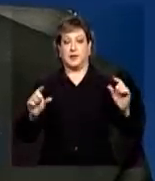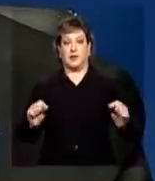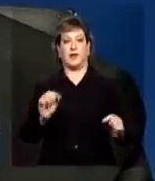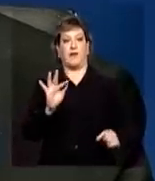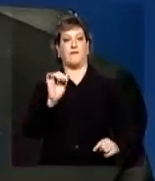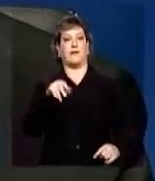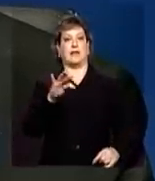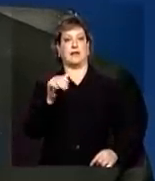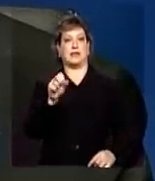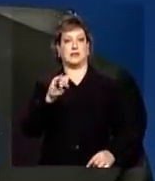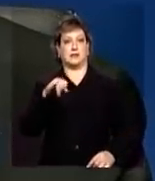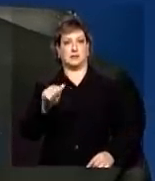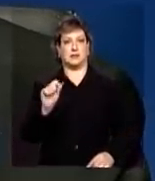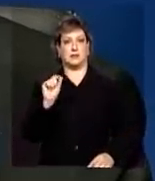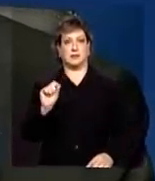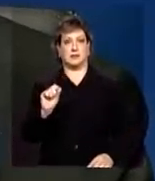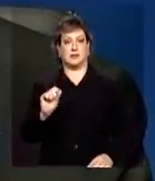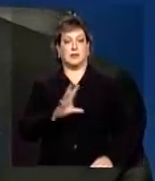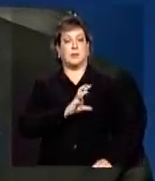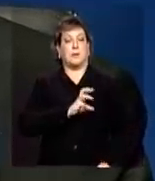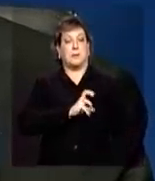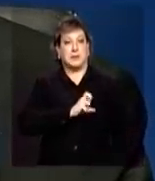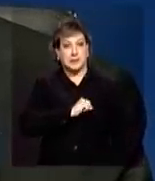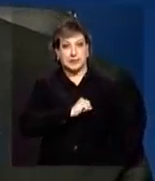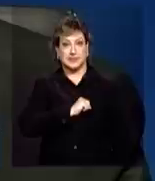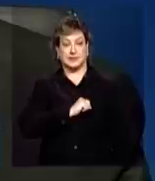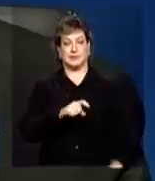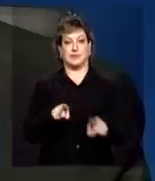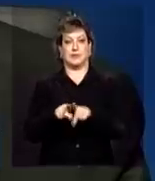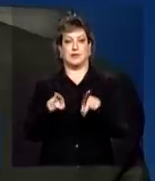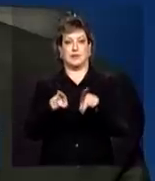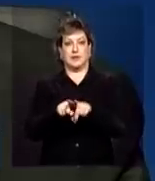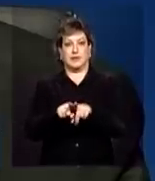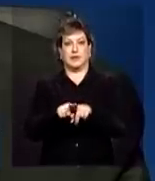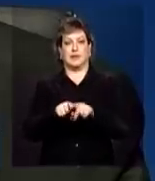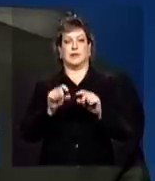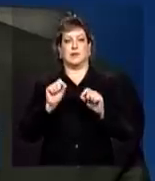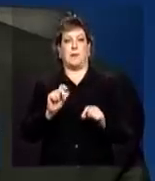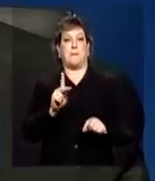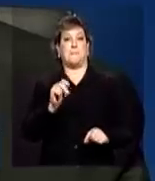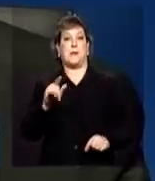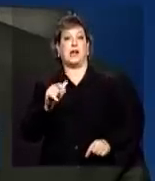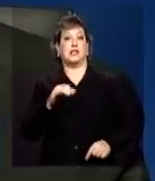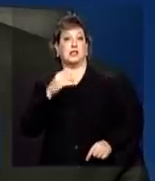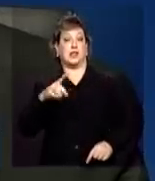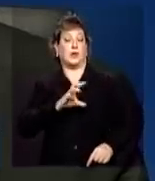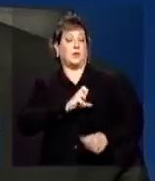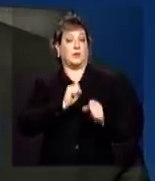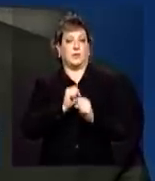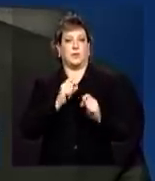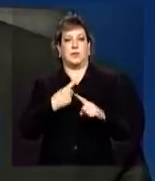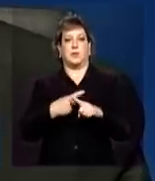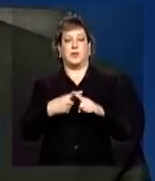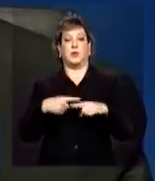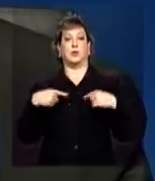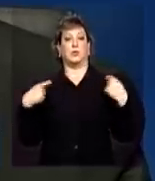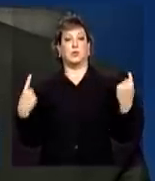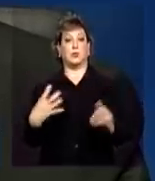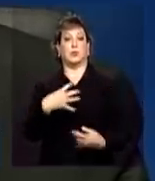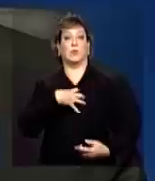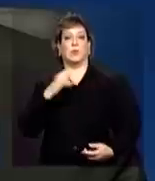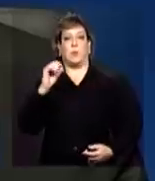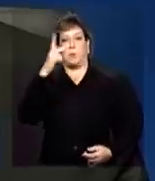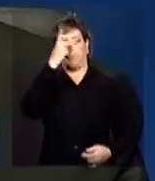fantasia, da paixão e das aspirações mais elevadas do